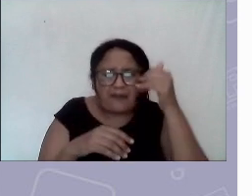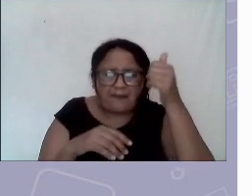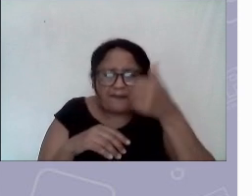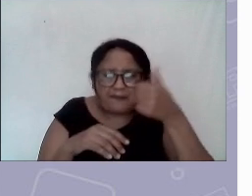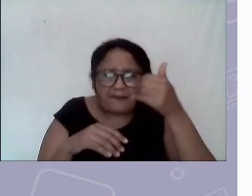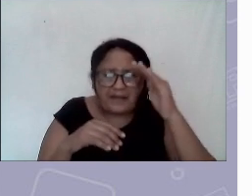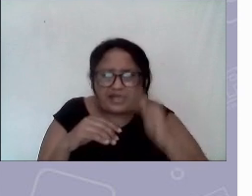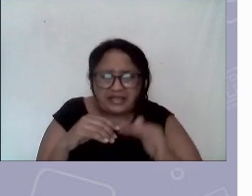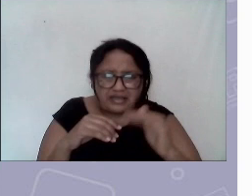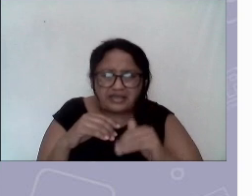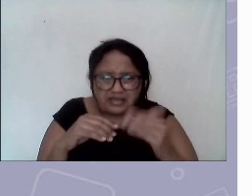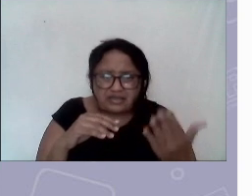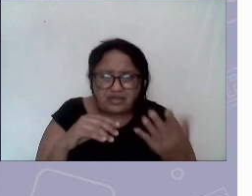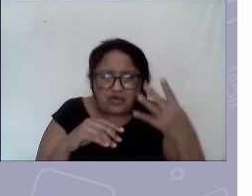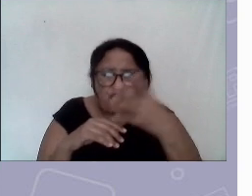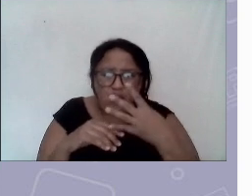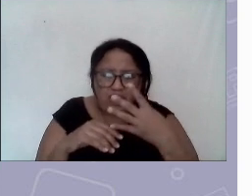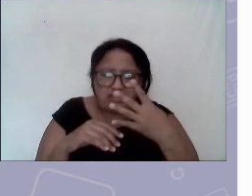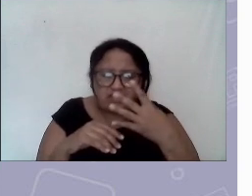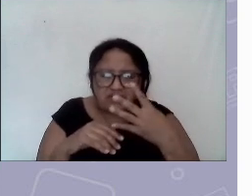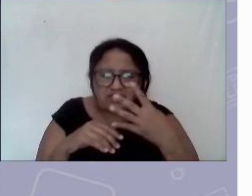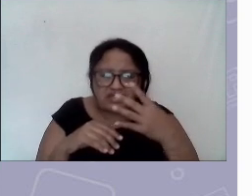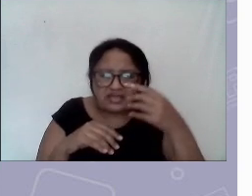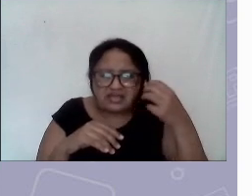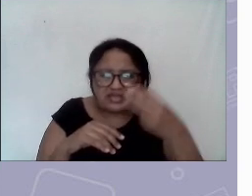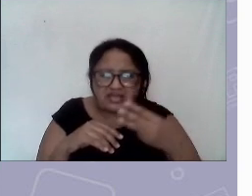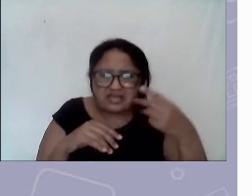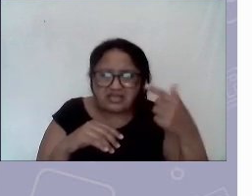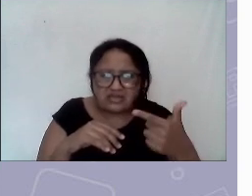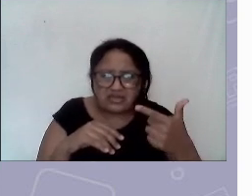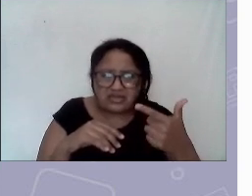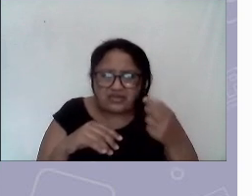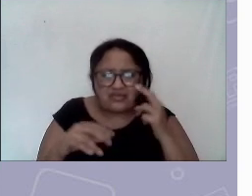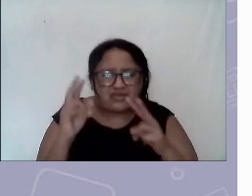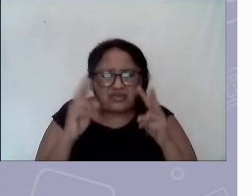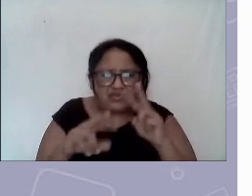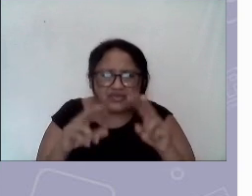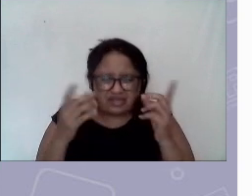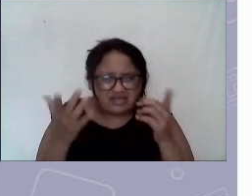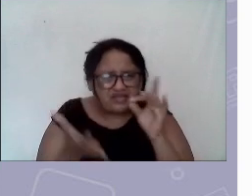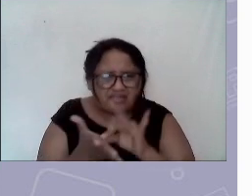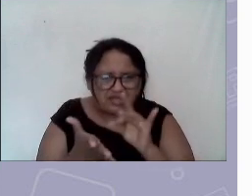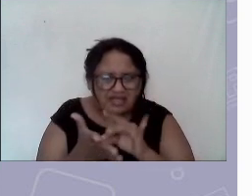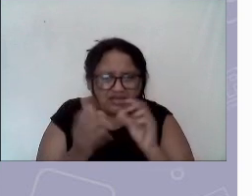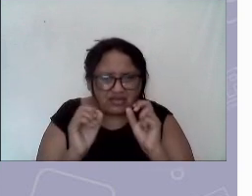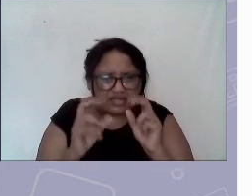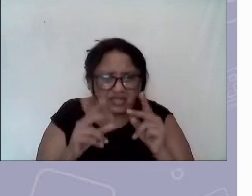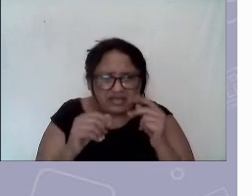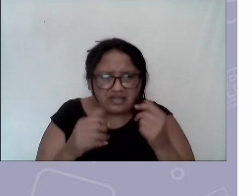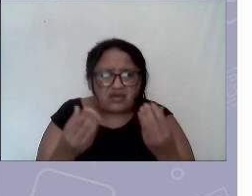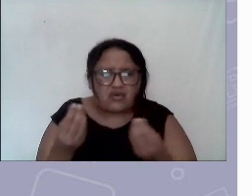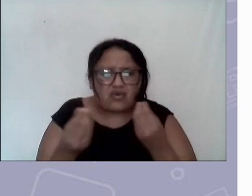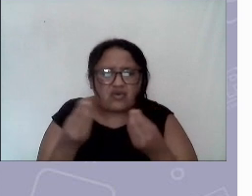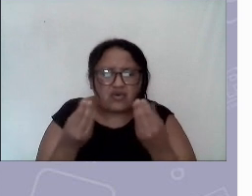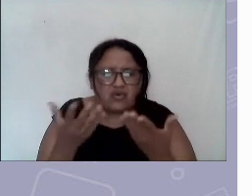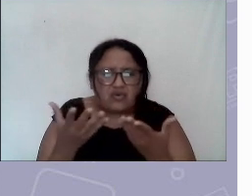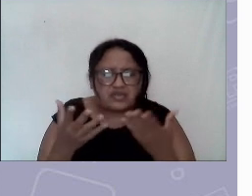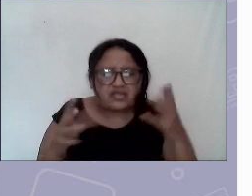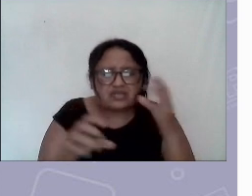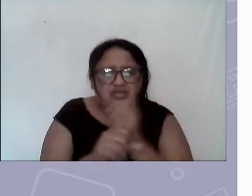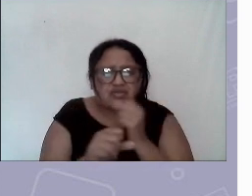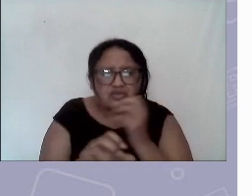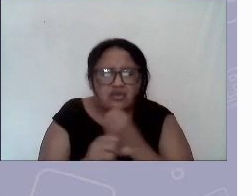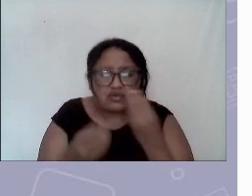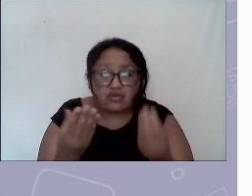joules no trajeto 3 vamos ver se isso verdade ok como é que a gente calcula o